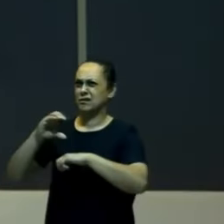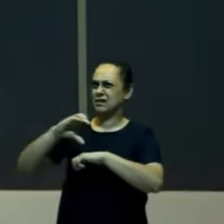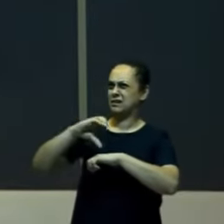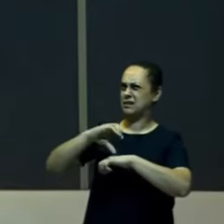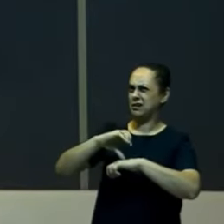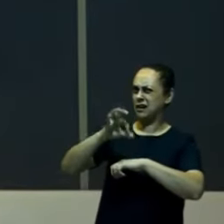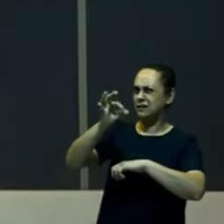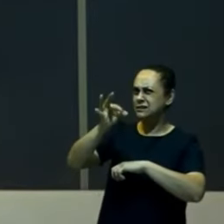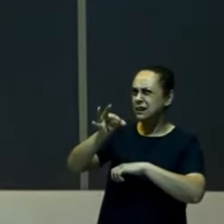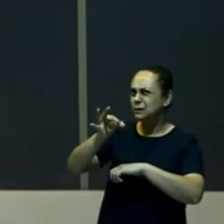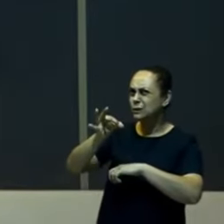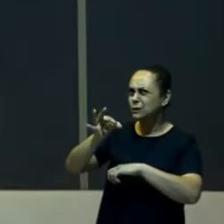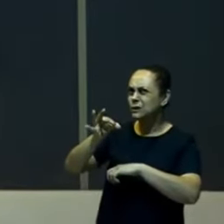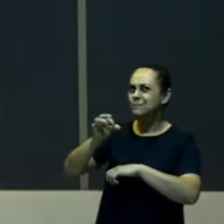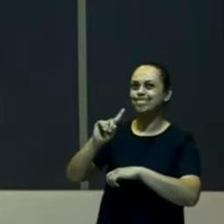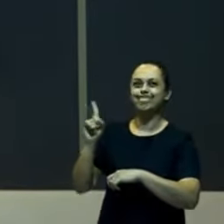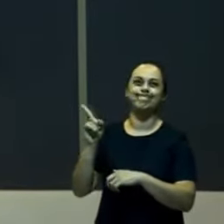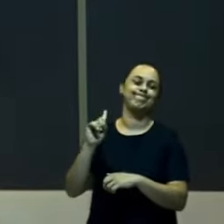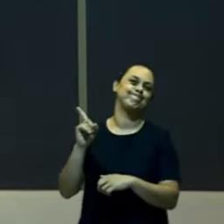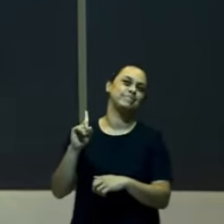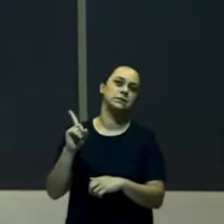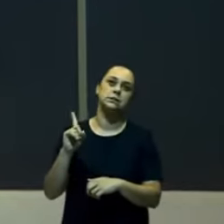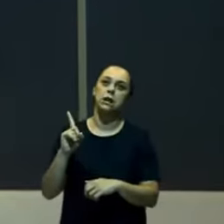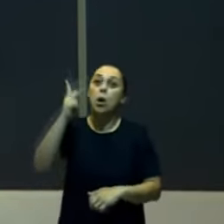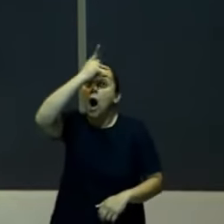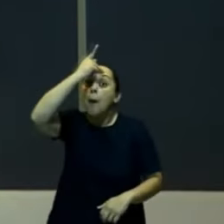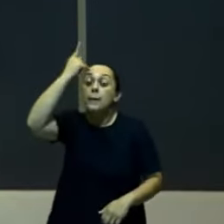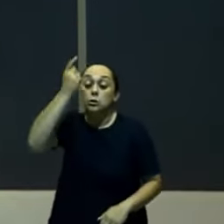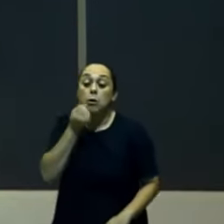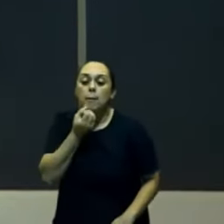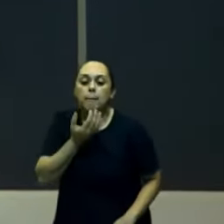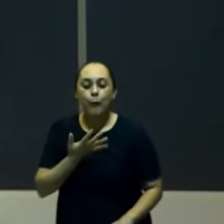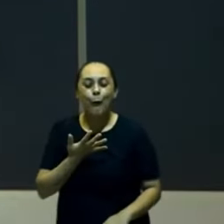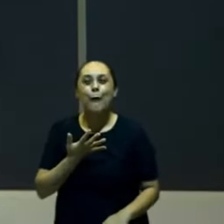Só que o generoso, ele cultiva. Sabe o que é cultivar?